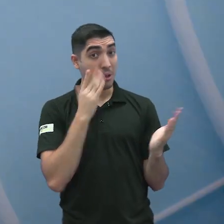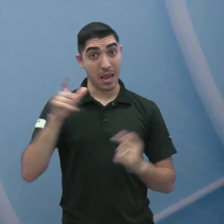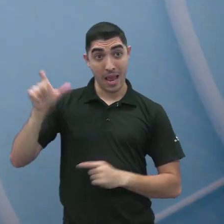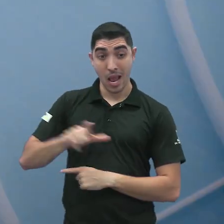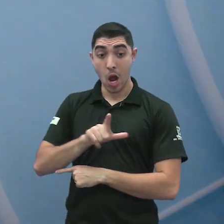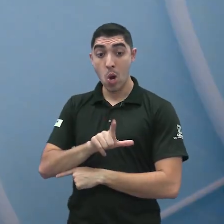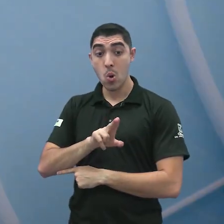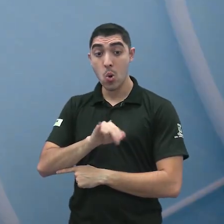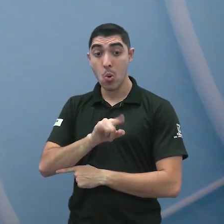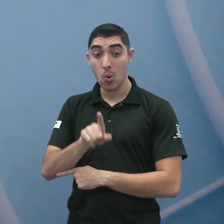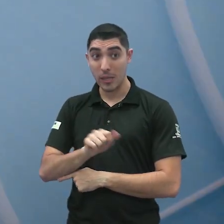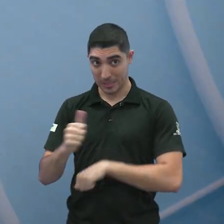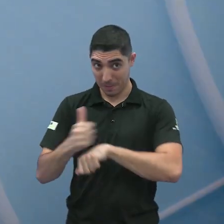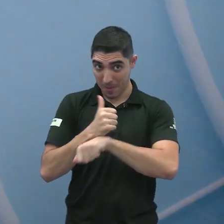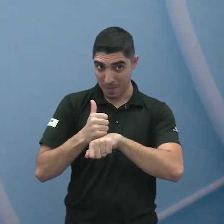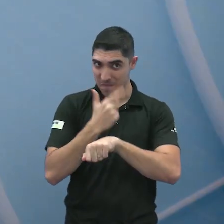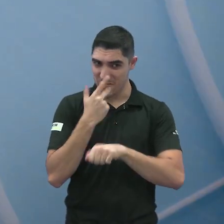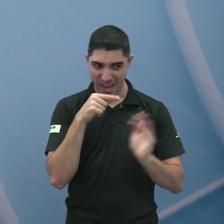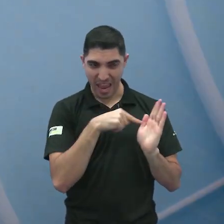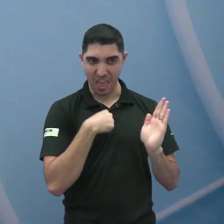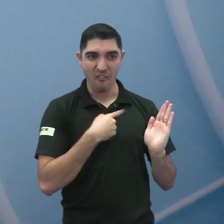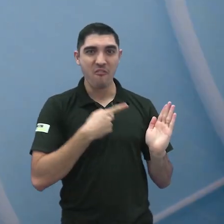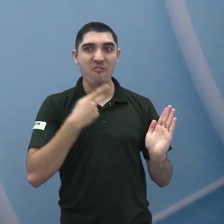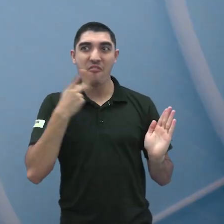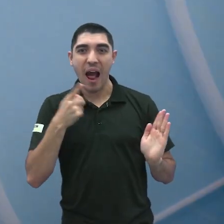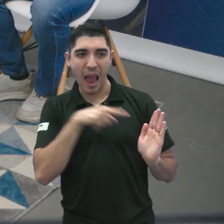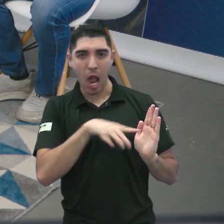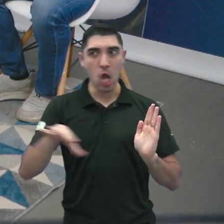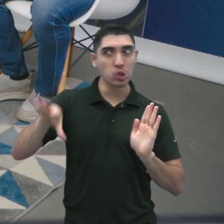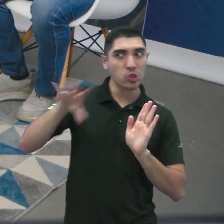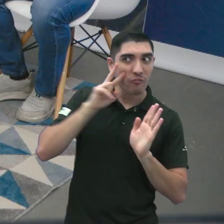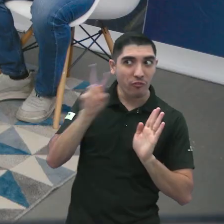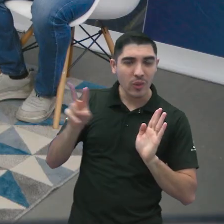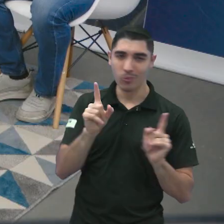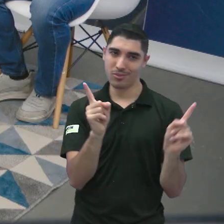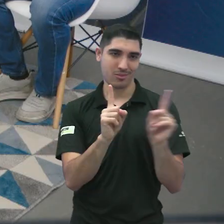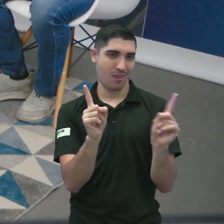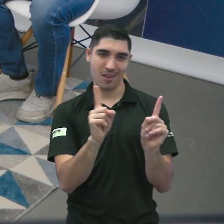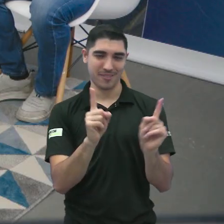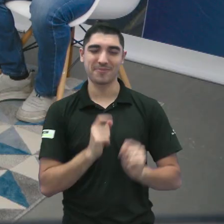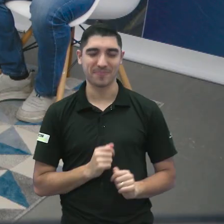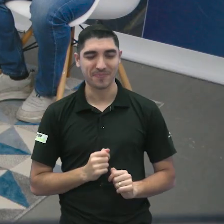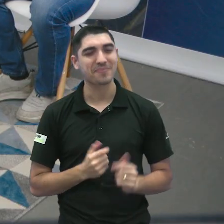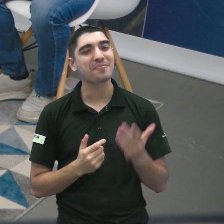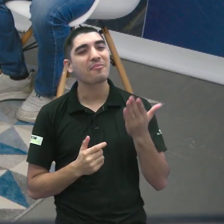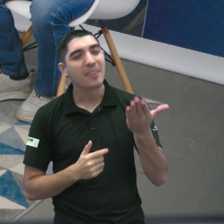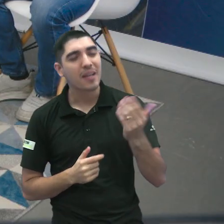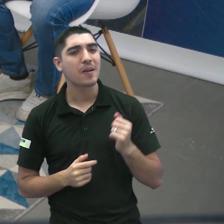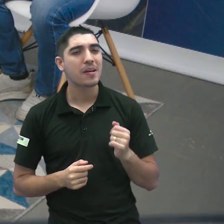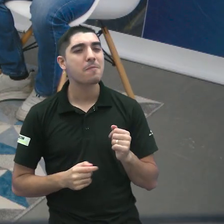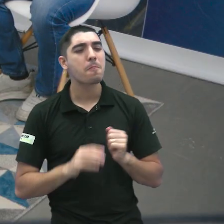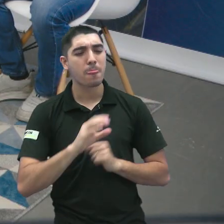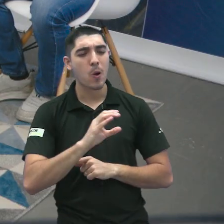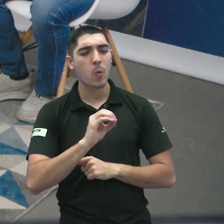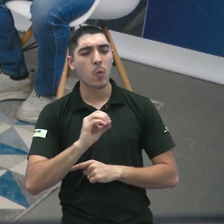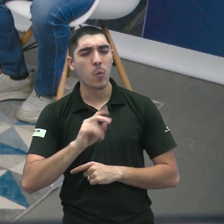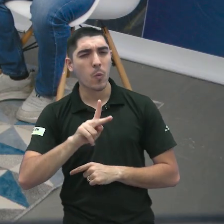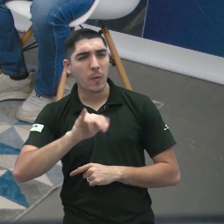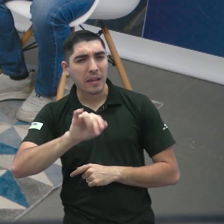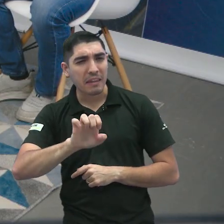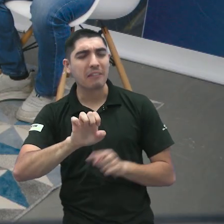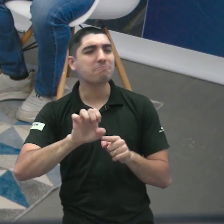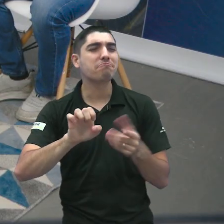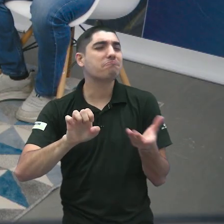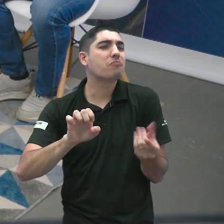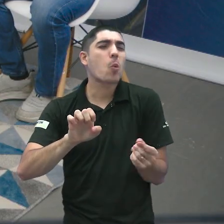Luísa, não tem nada a ver com o que a gente fala. Bruno, essa questão, cookies, né? Como é que é